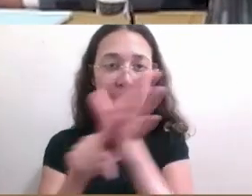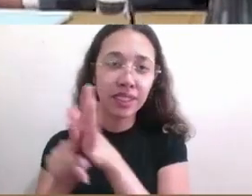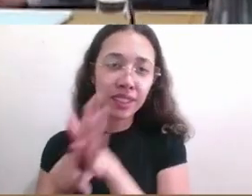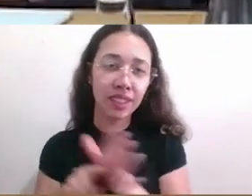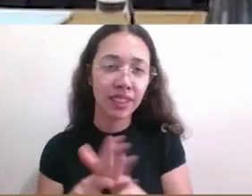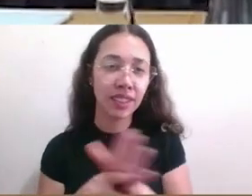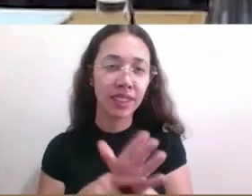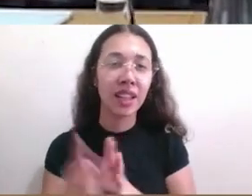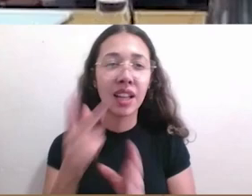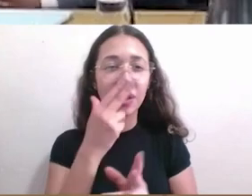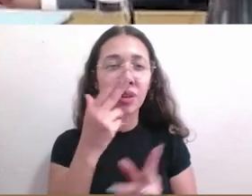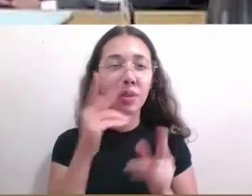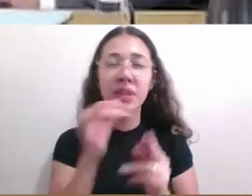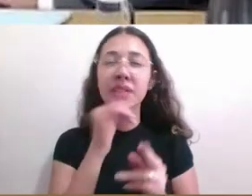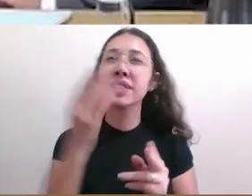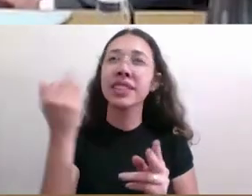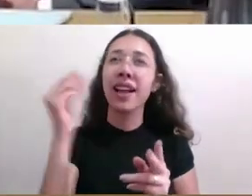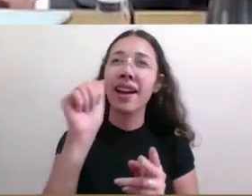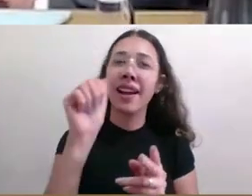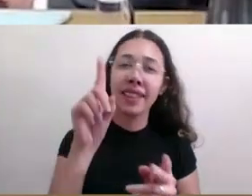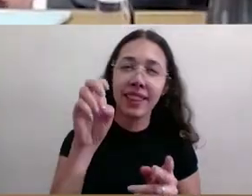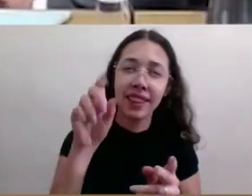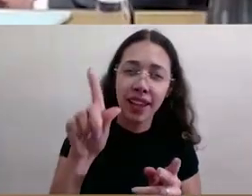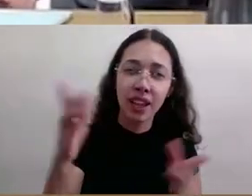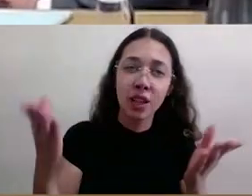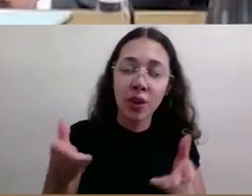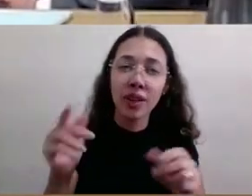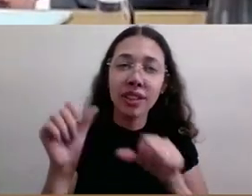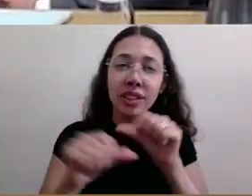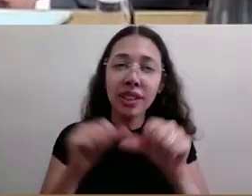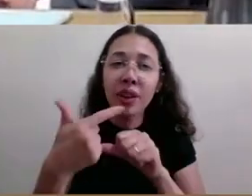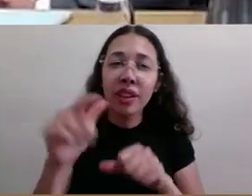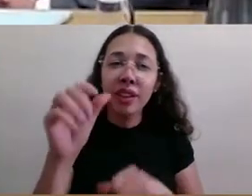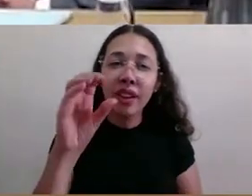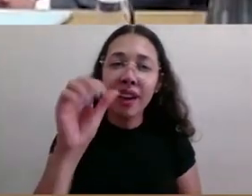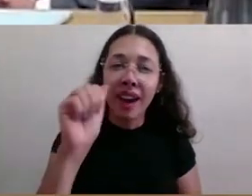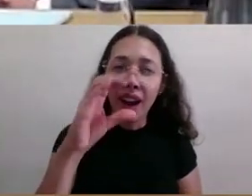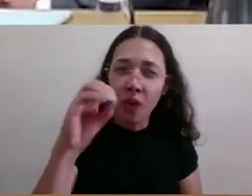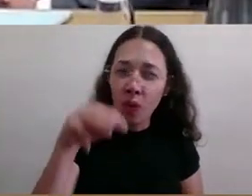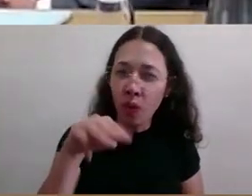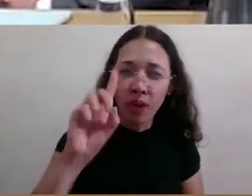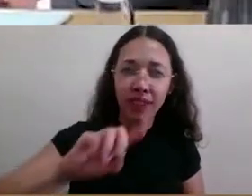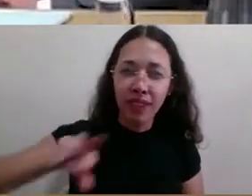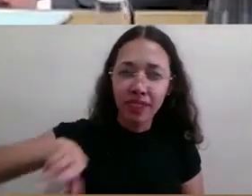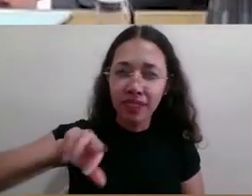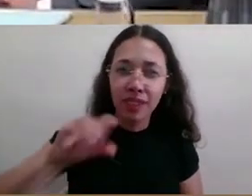a COM, não era a COM, não, enfim, a OIM, né? Que estudava lá